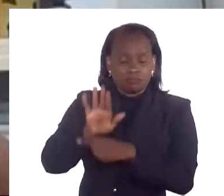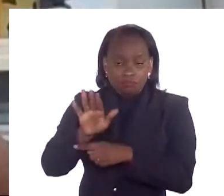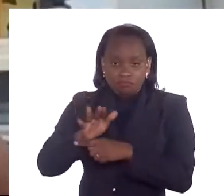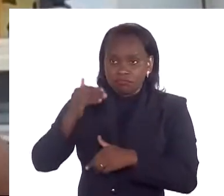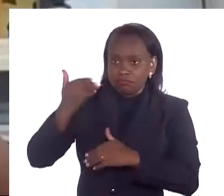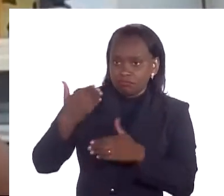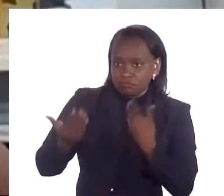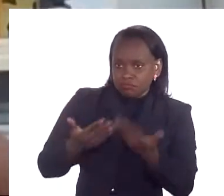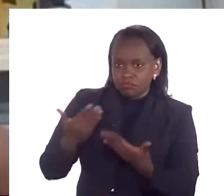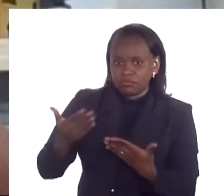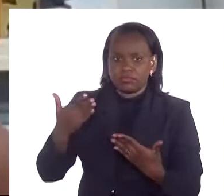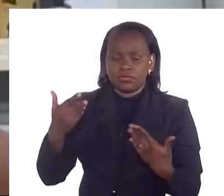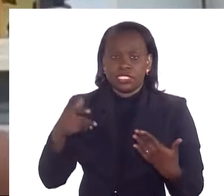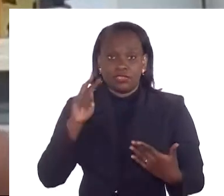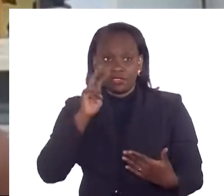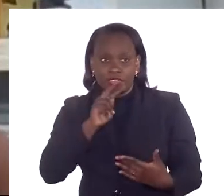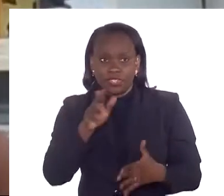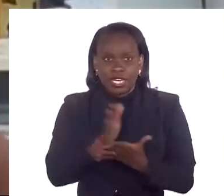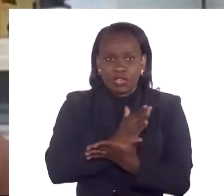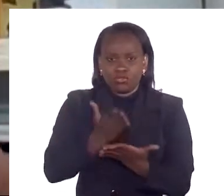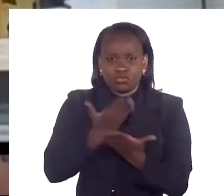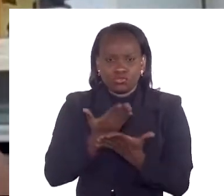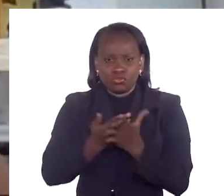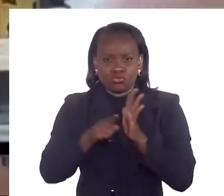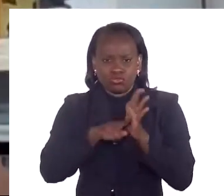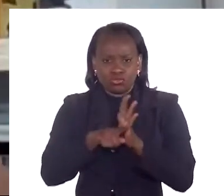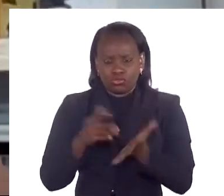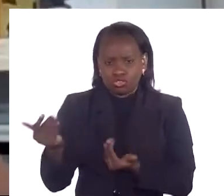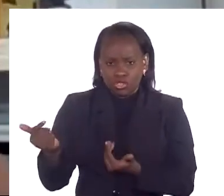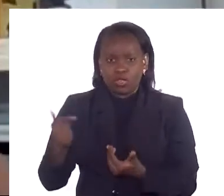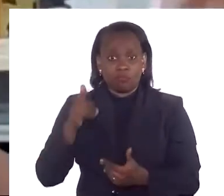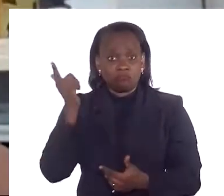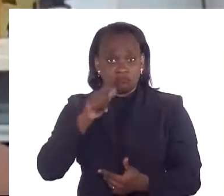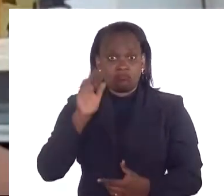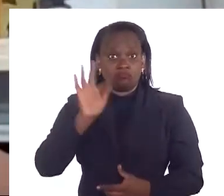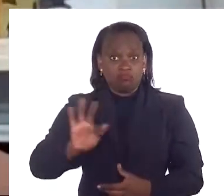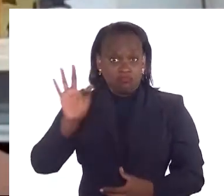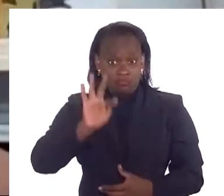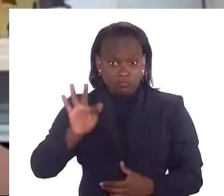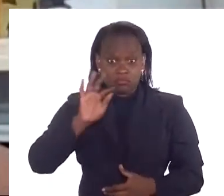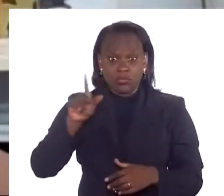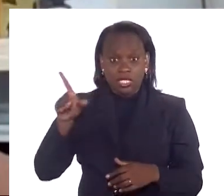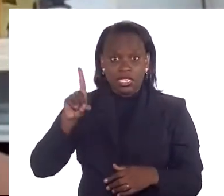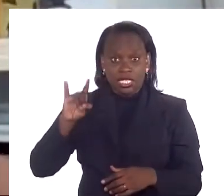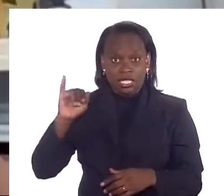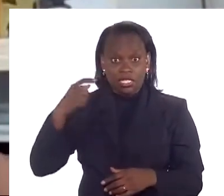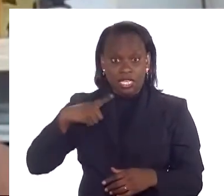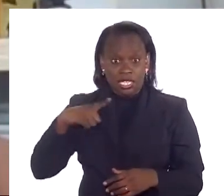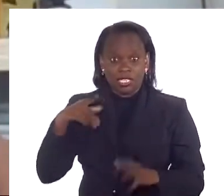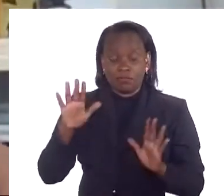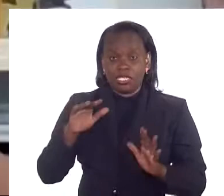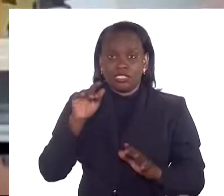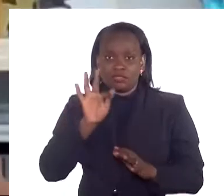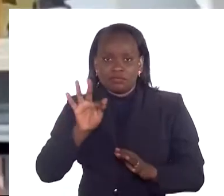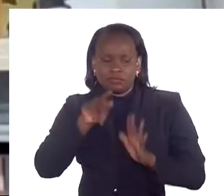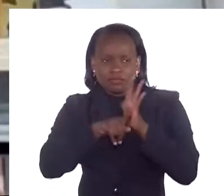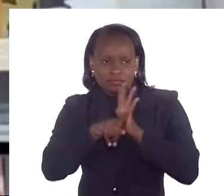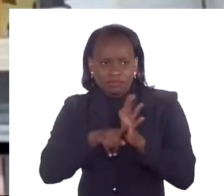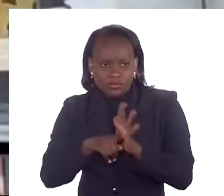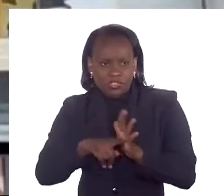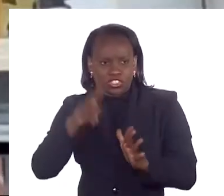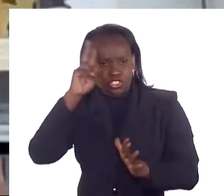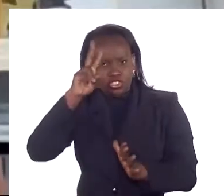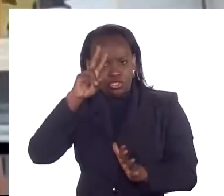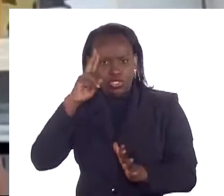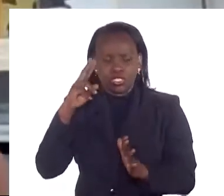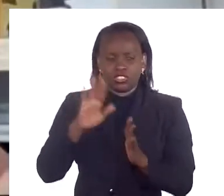E a gente tem visto aí alguns estudos, alguns jovens que têm chegado à faculdade com deficiência intelectual, a gente analisa o itinerário